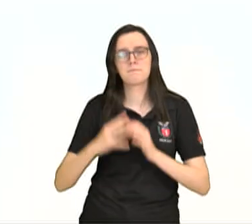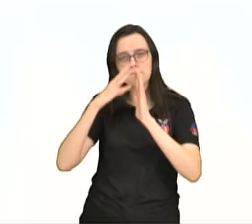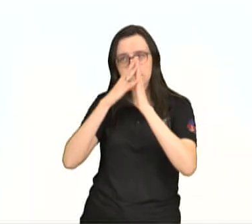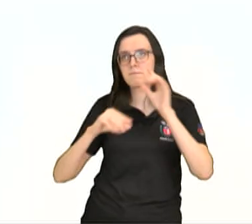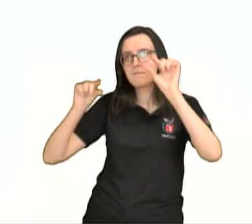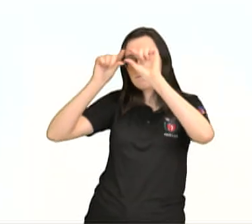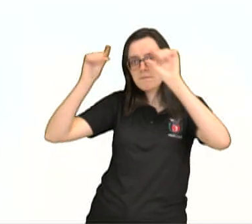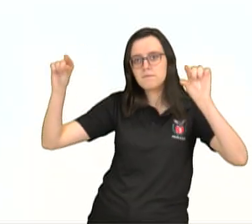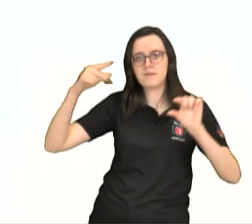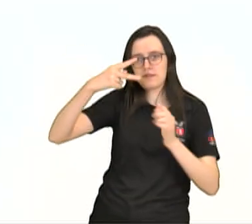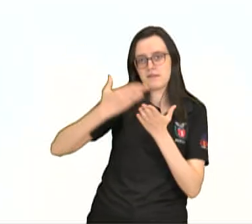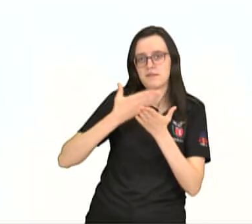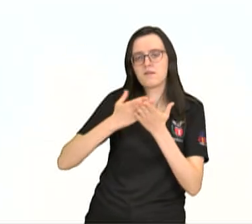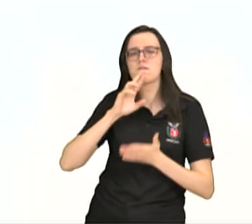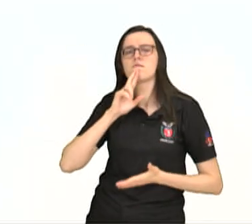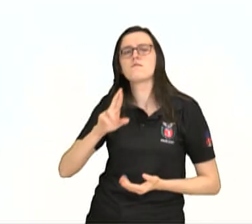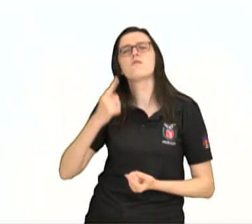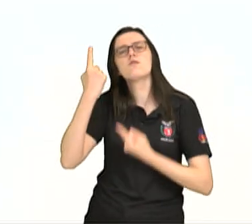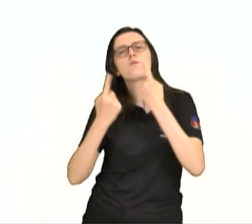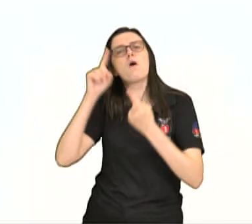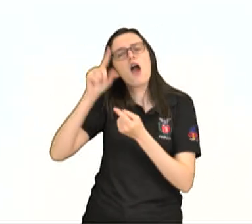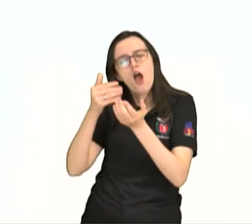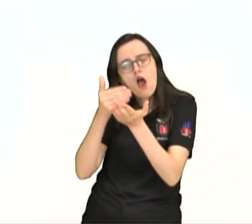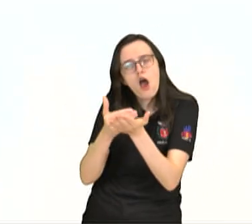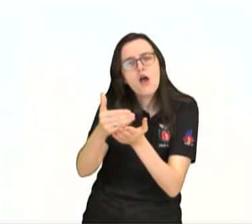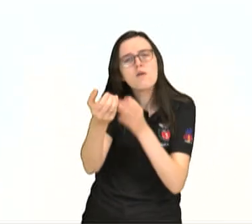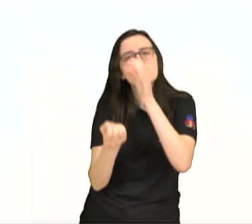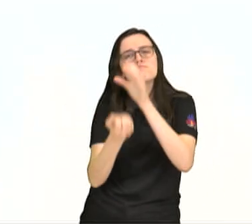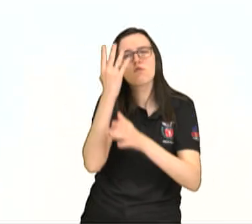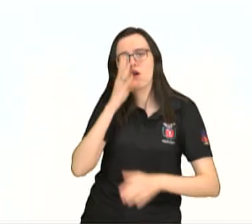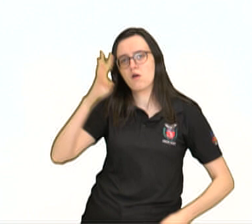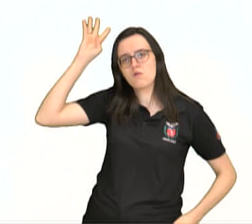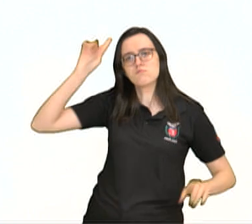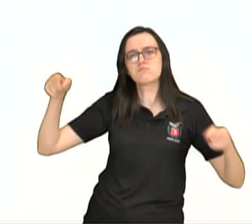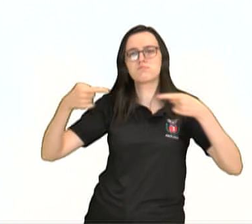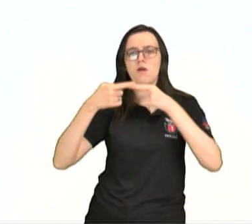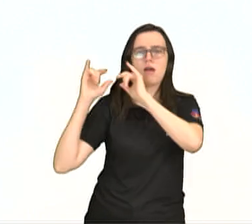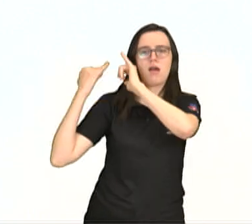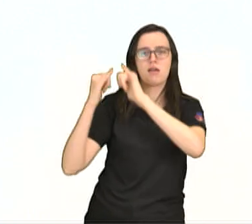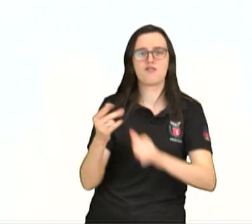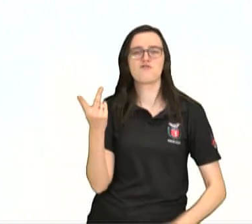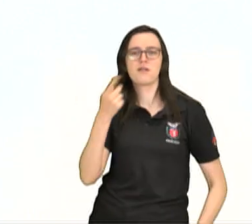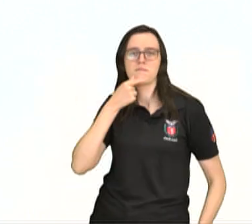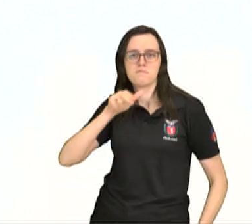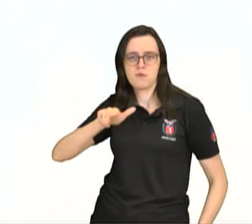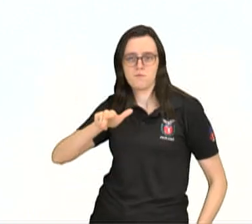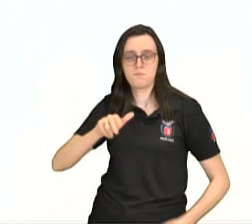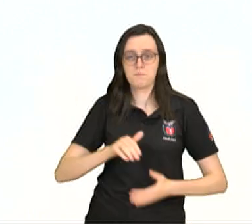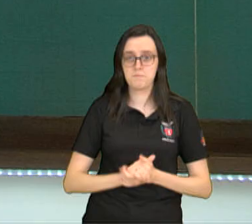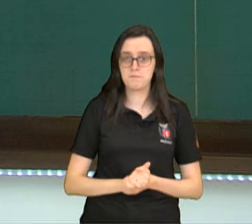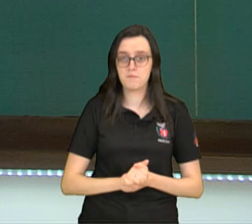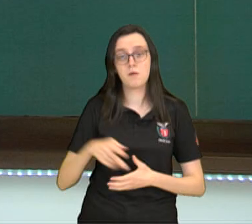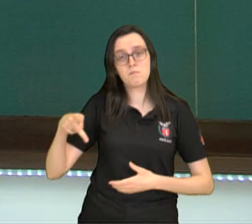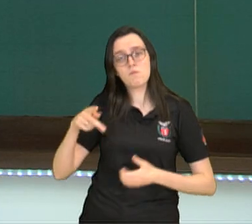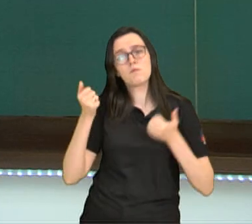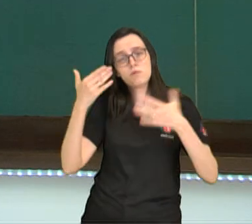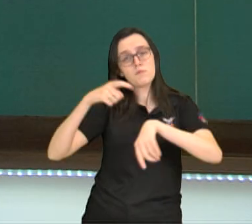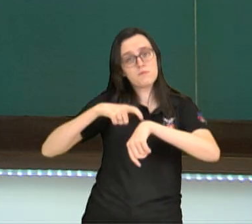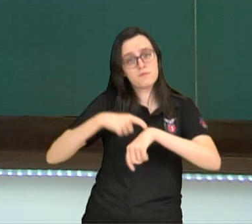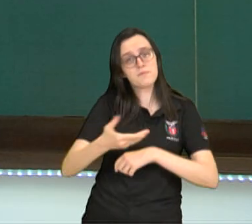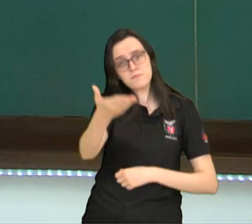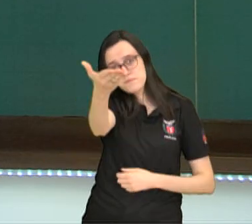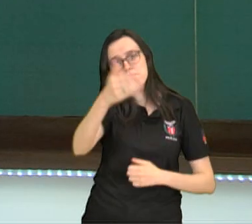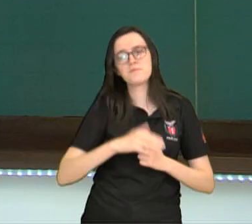responde em seu caderno qual a origem de Roma, segundo a lenda de Rômulo e Remo. Então, o professor vai deixar um tempinho